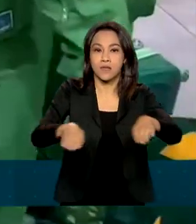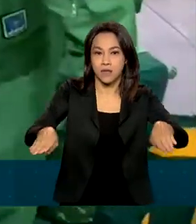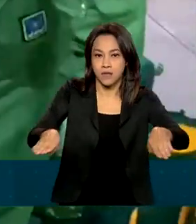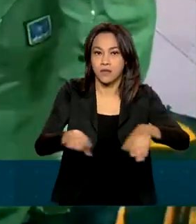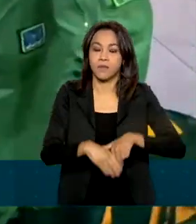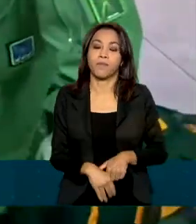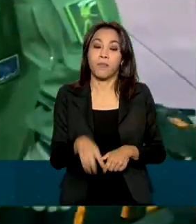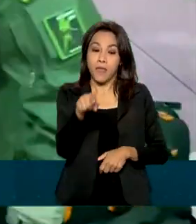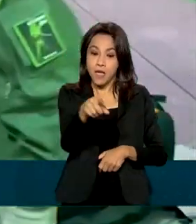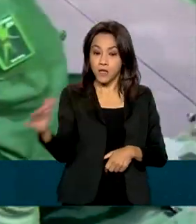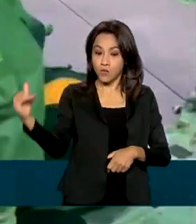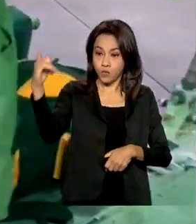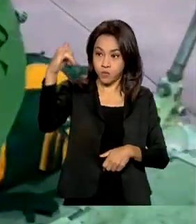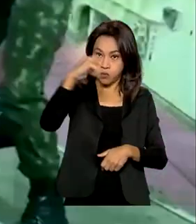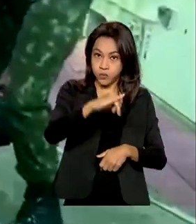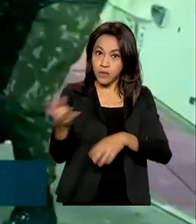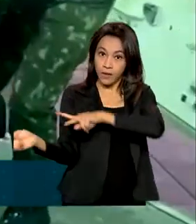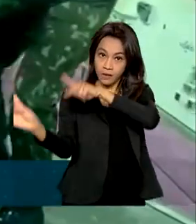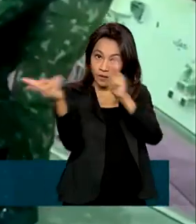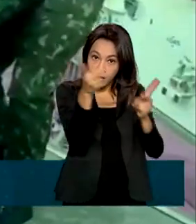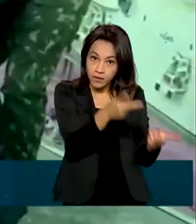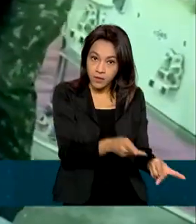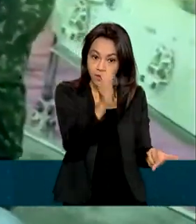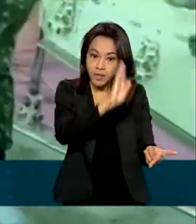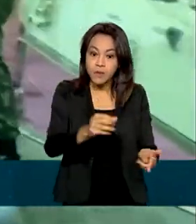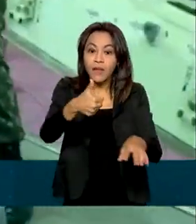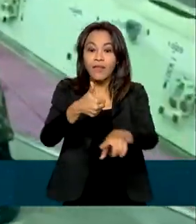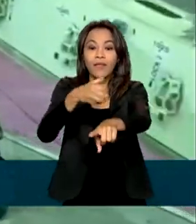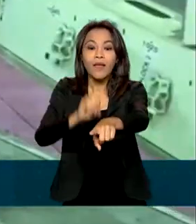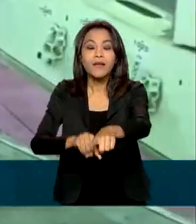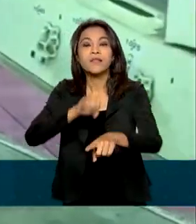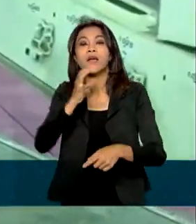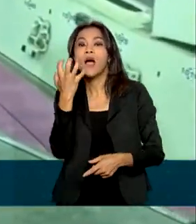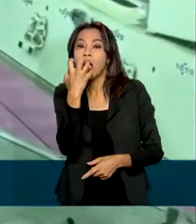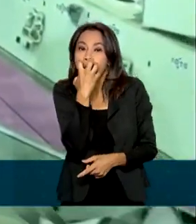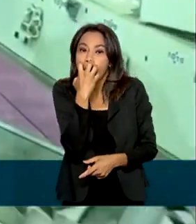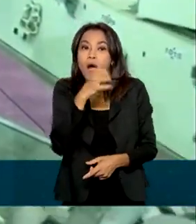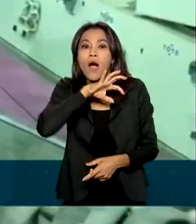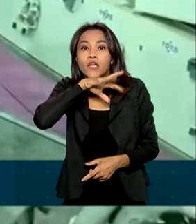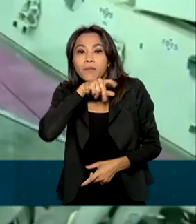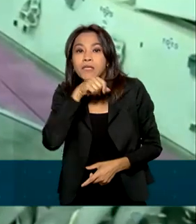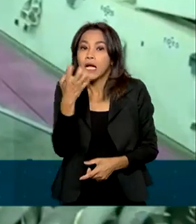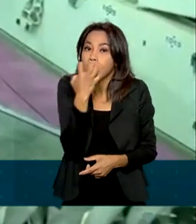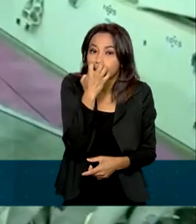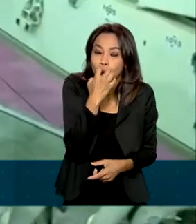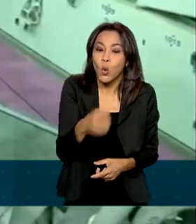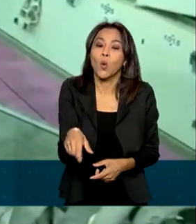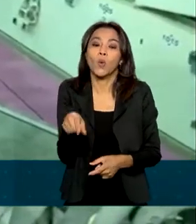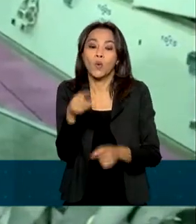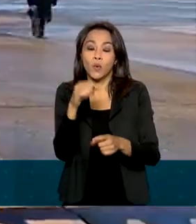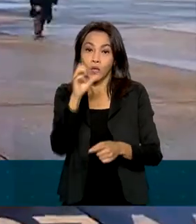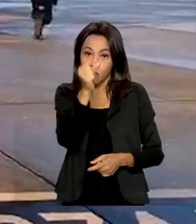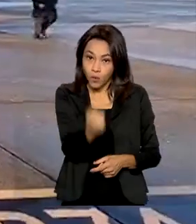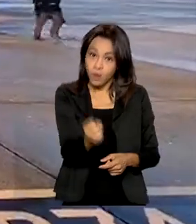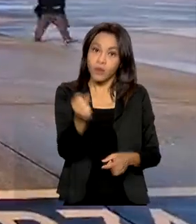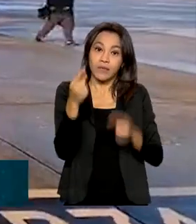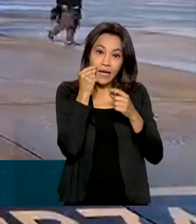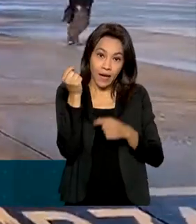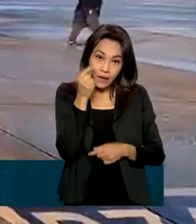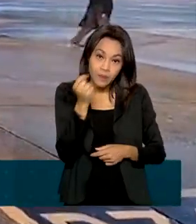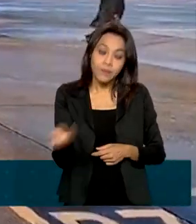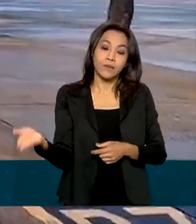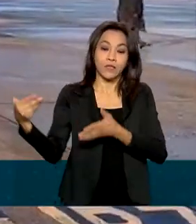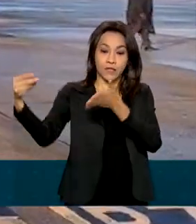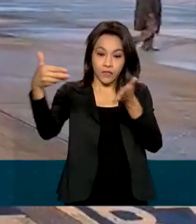O voo da FAB também está trazendo ao Brasil 10 animais de estimação, 8 cachorros e 2 gatos. Antes do avião